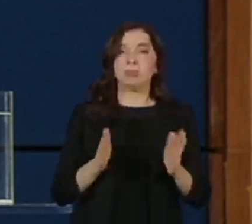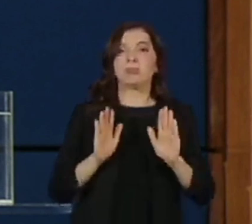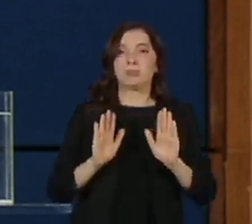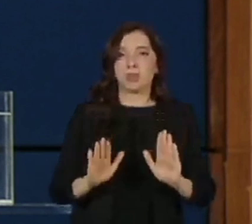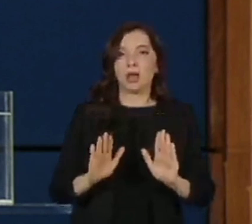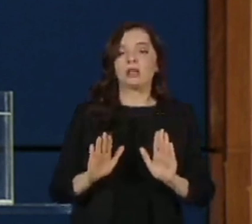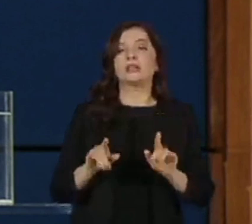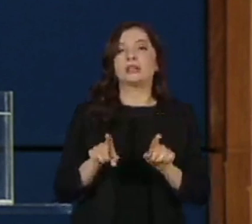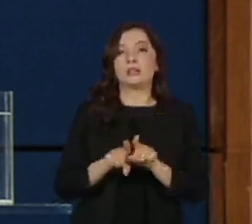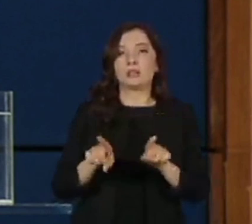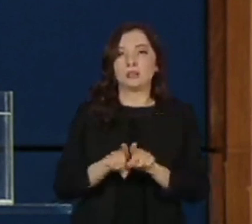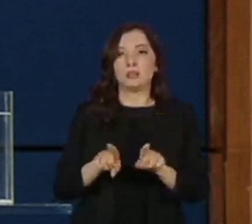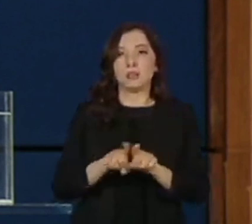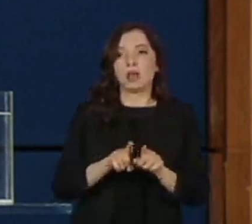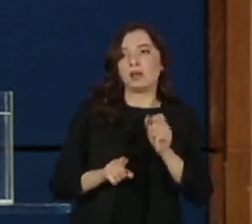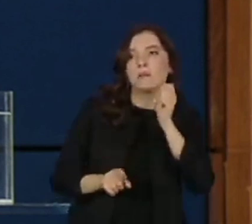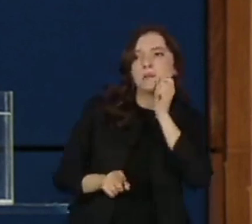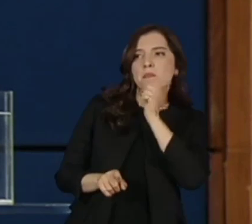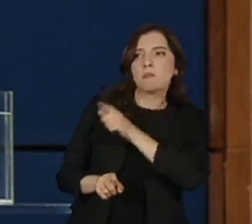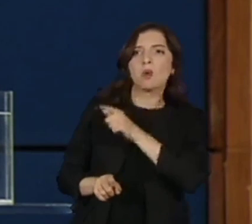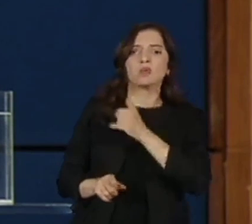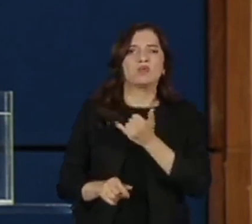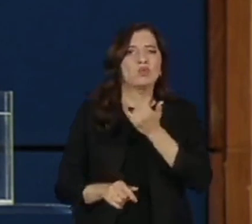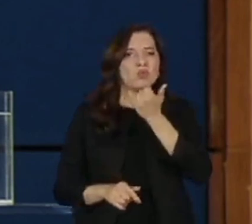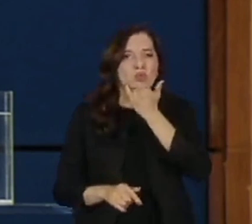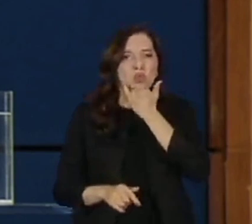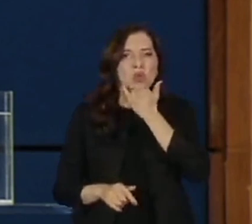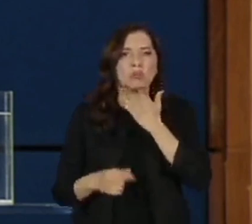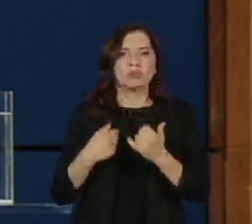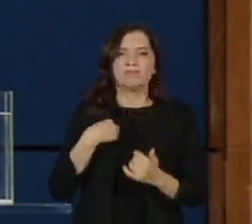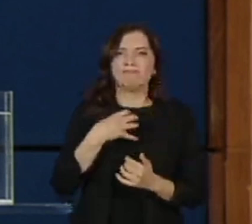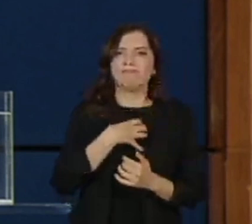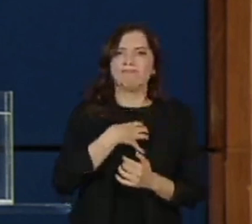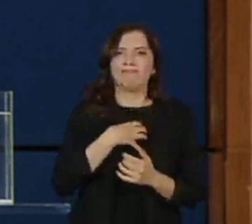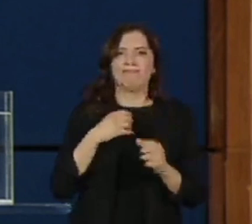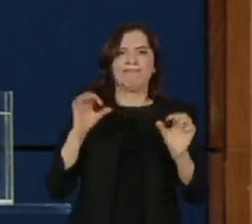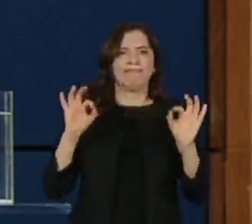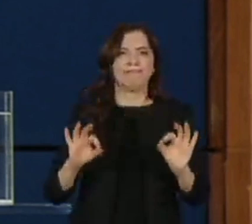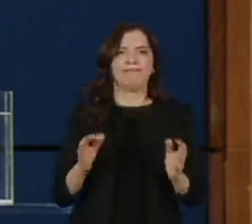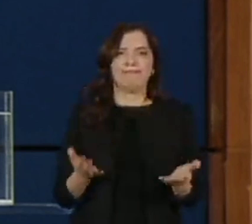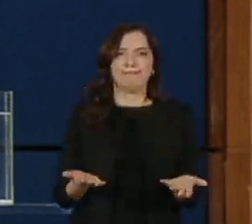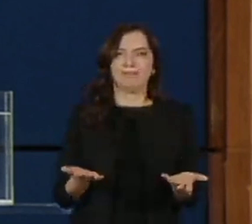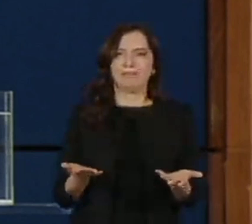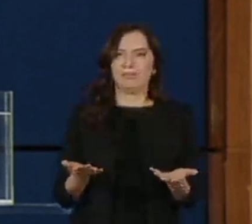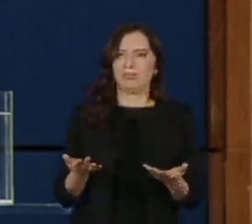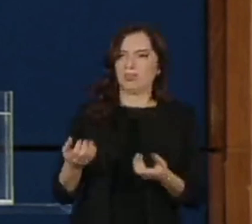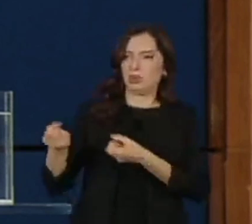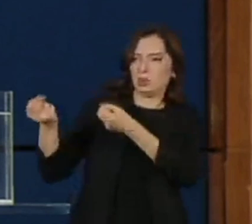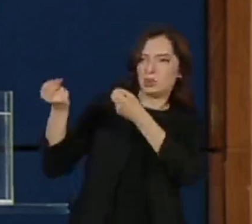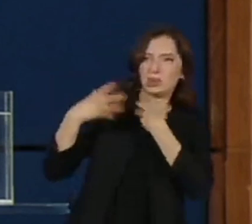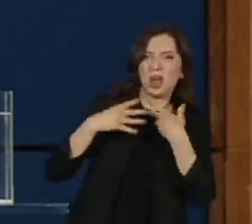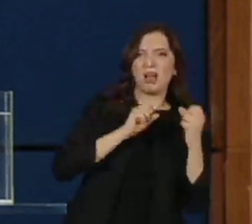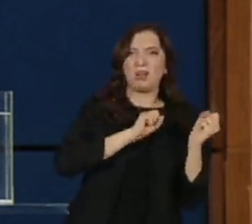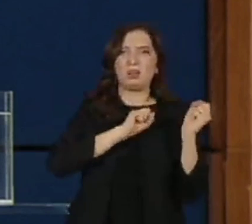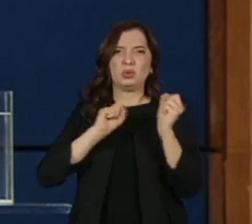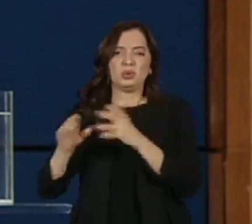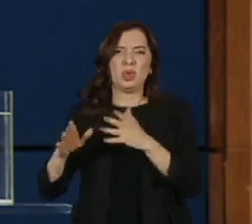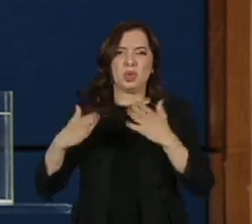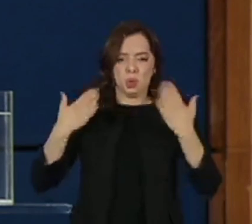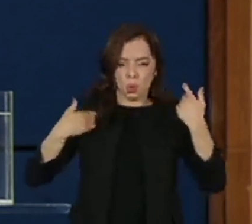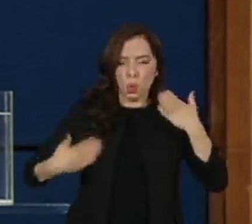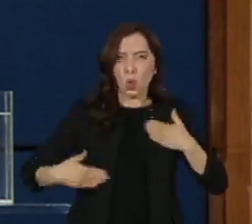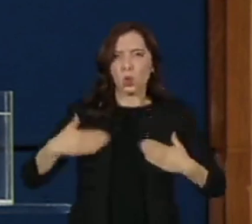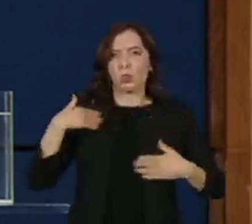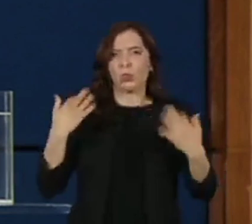disse que estava se sentindo mal foi para buscar um atendimento de saúde e preferiu deixar o